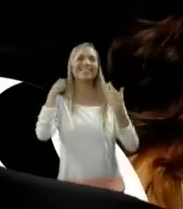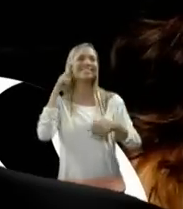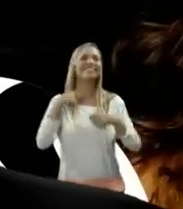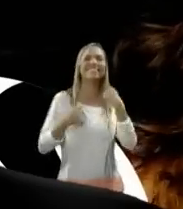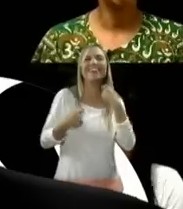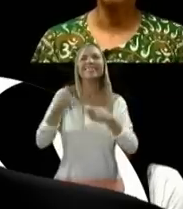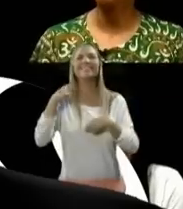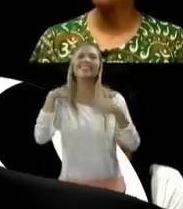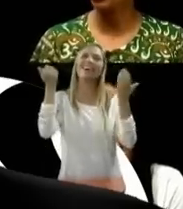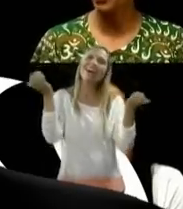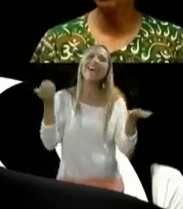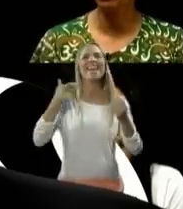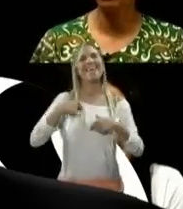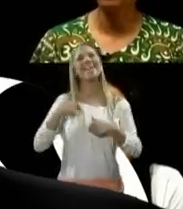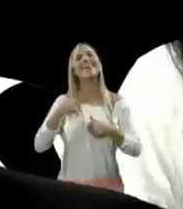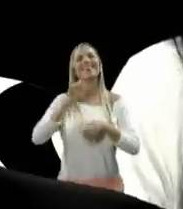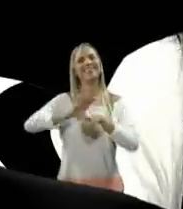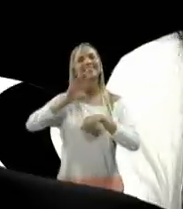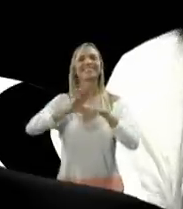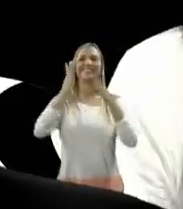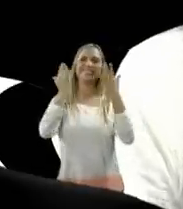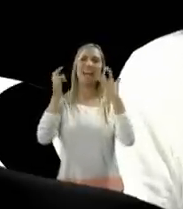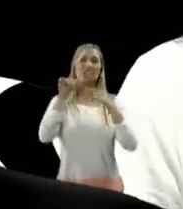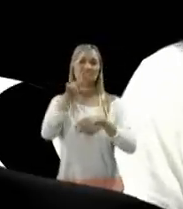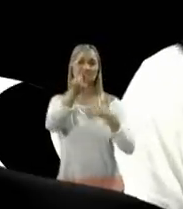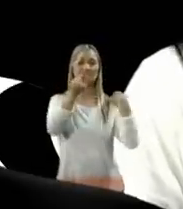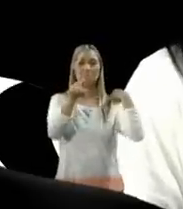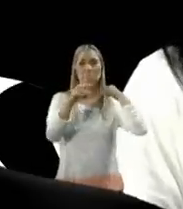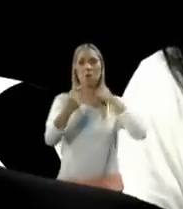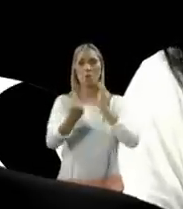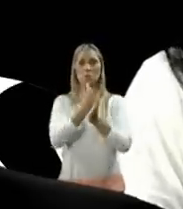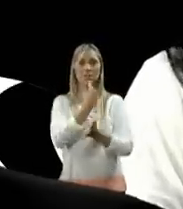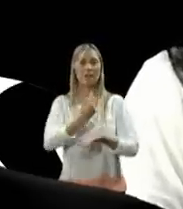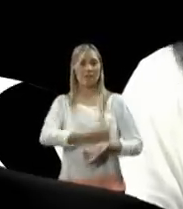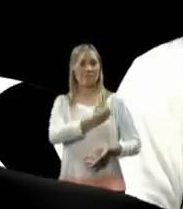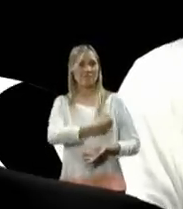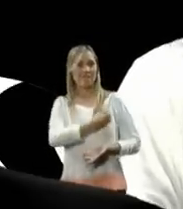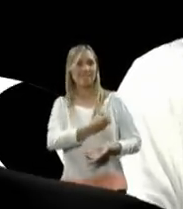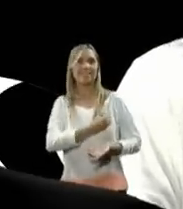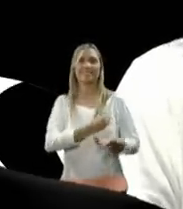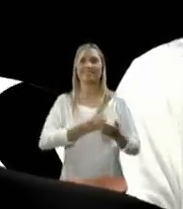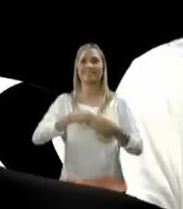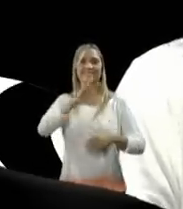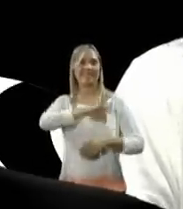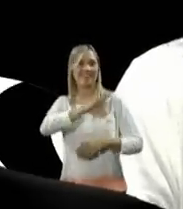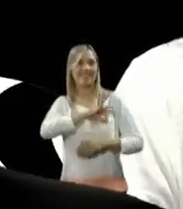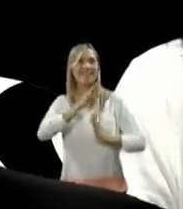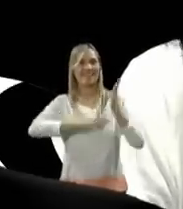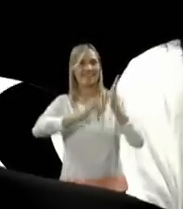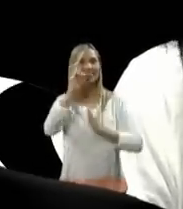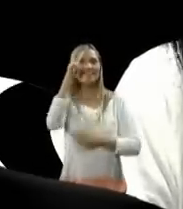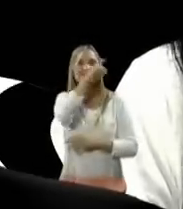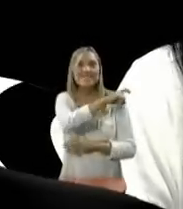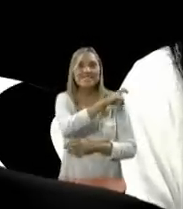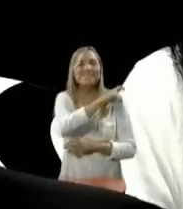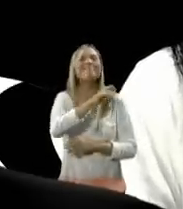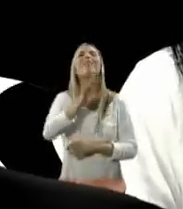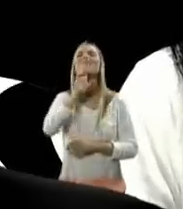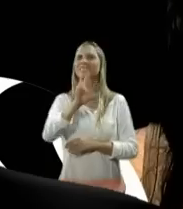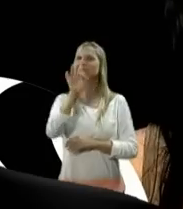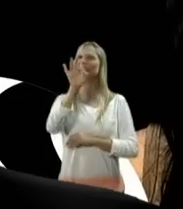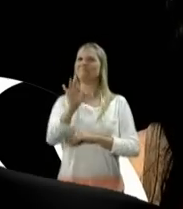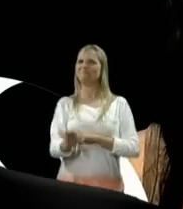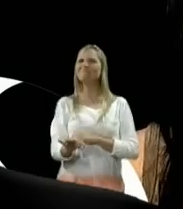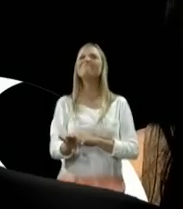Atriz. Atriz. Eu faço teatro. Agora, se você me perguntar se viver de arte é difícil, eu te respondo na maior